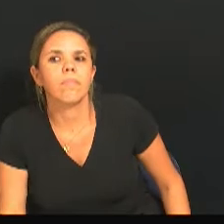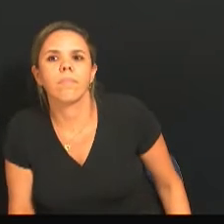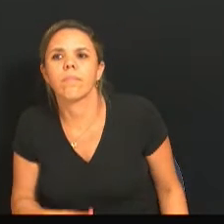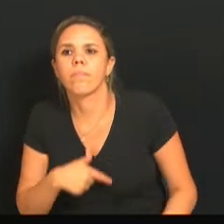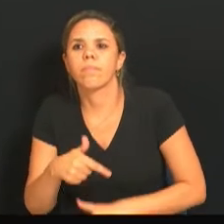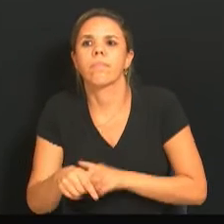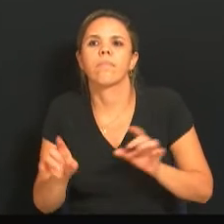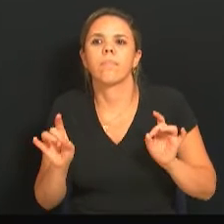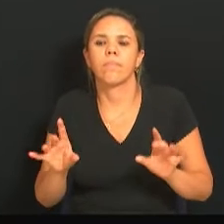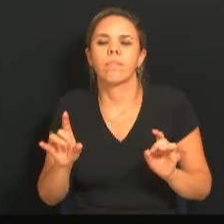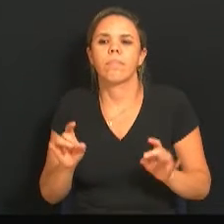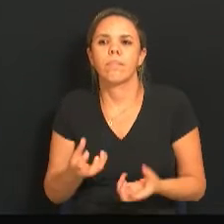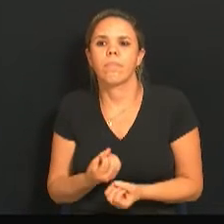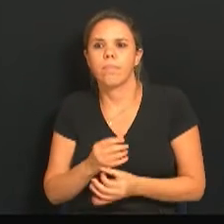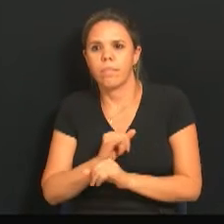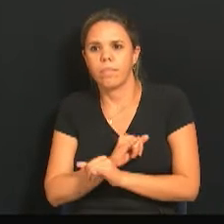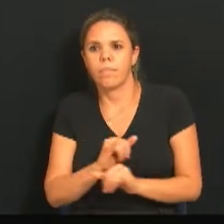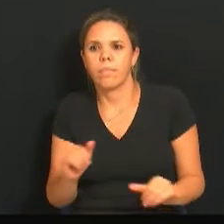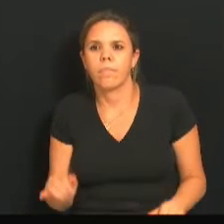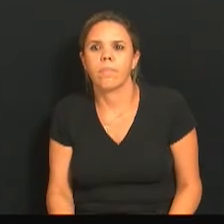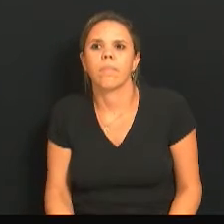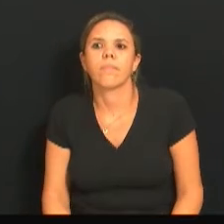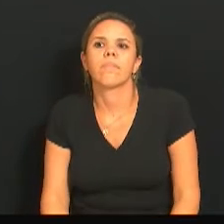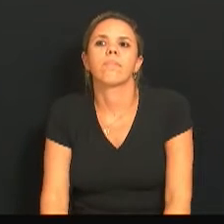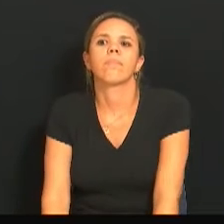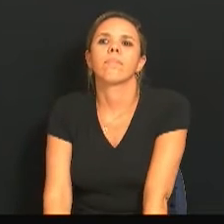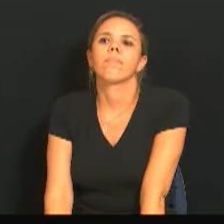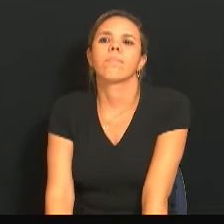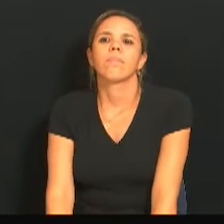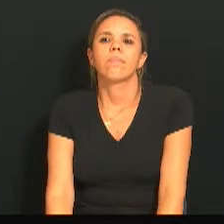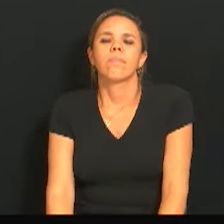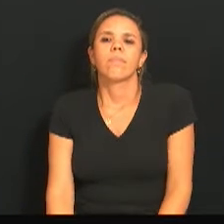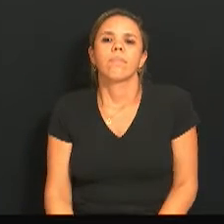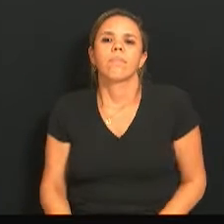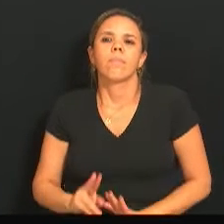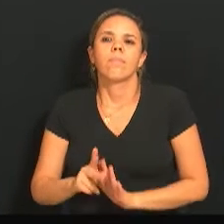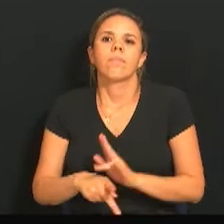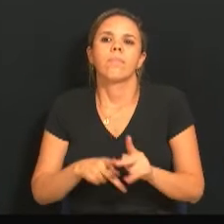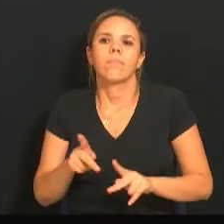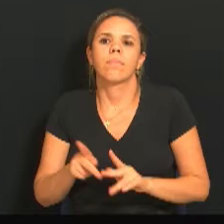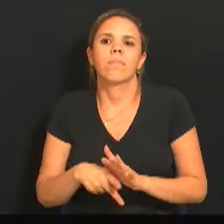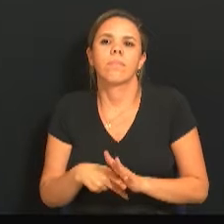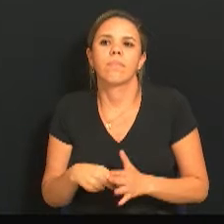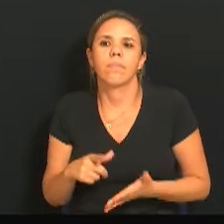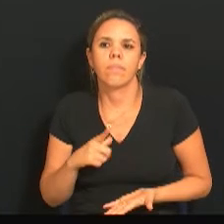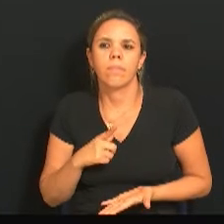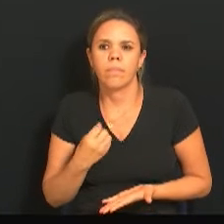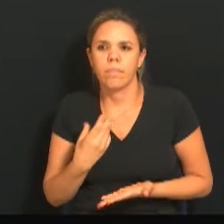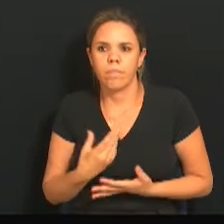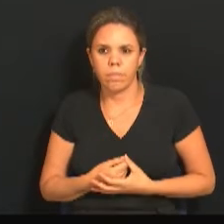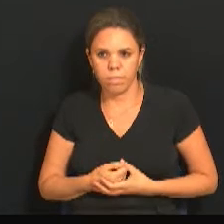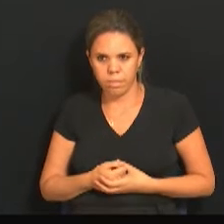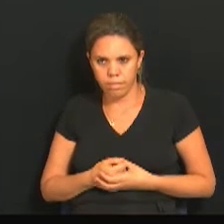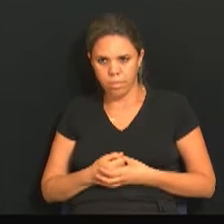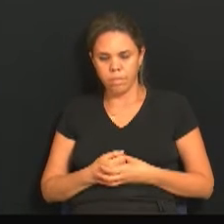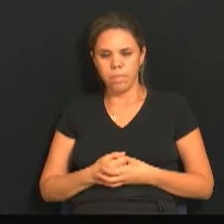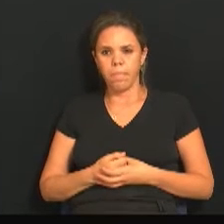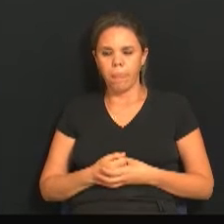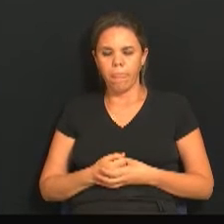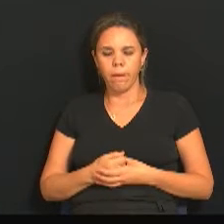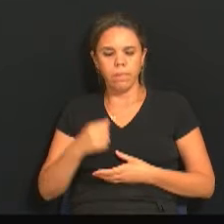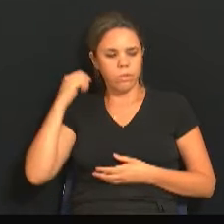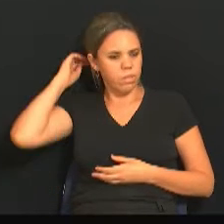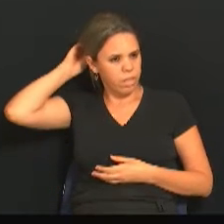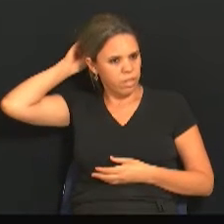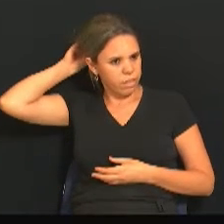de informação de vários projetos bons que vocês têm lá, né, que estão